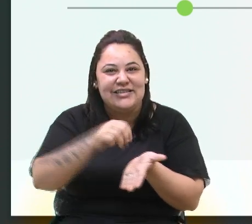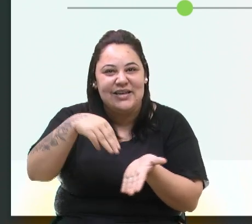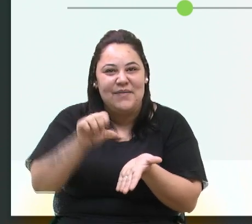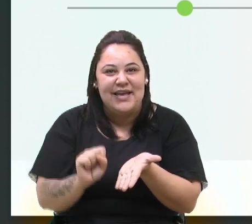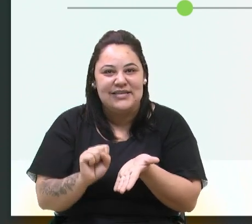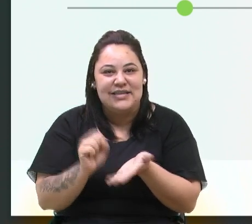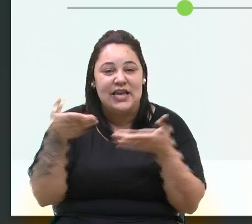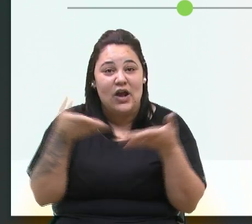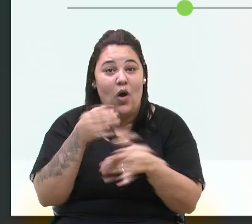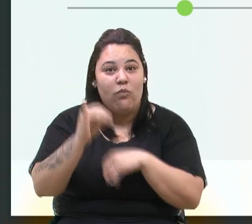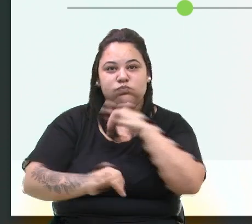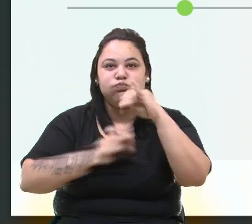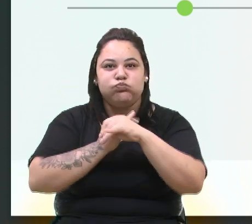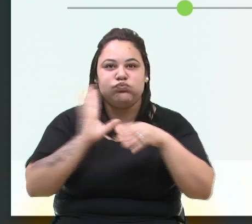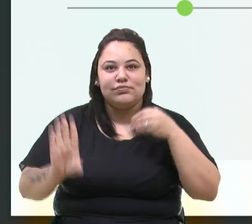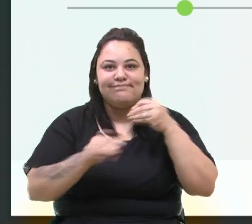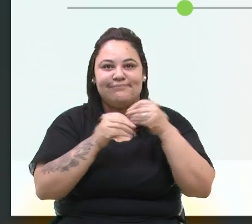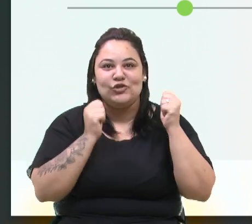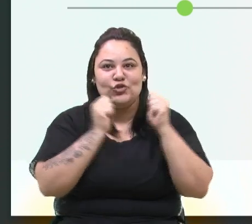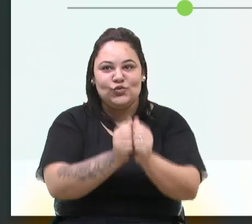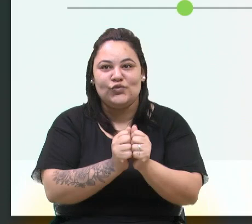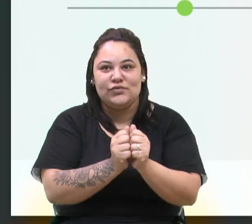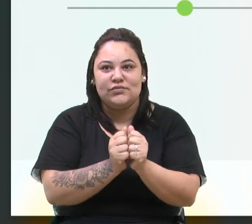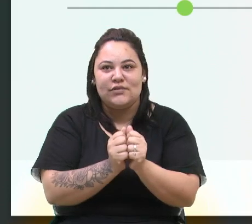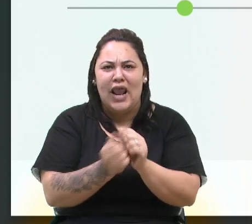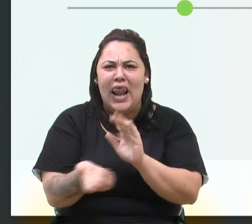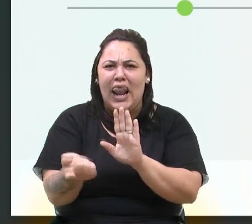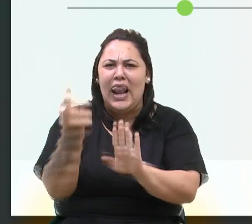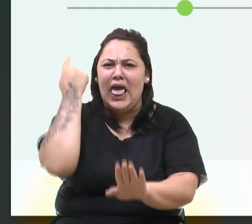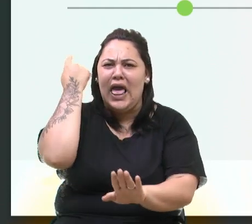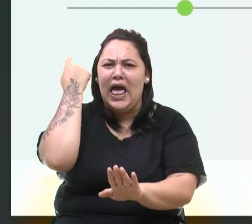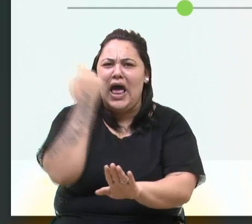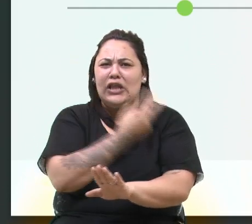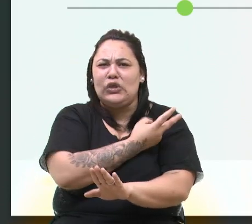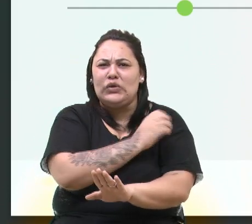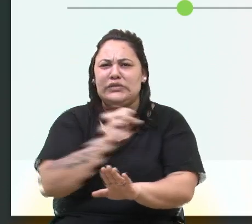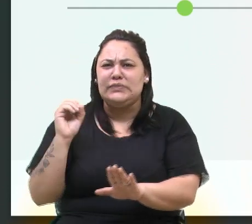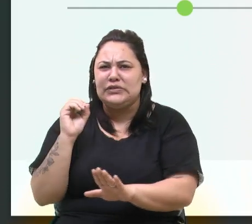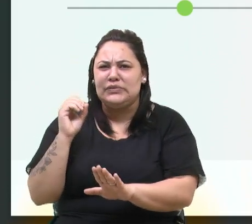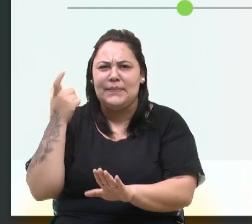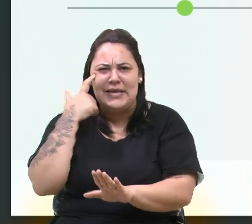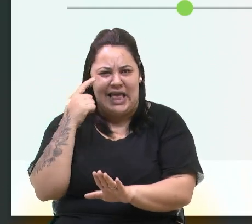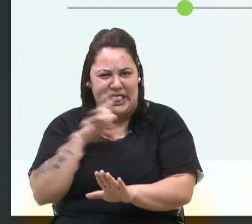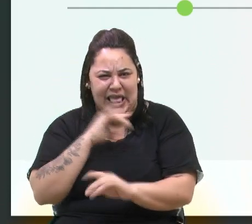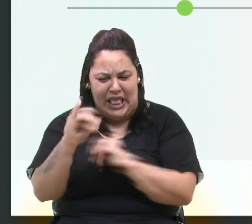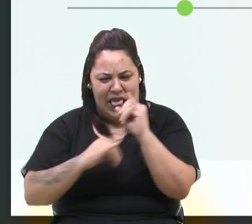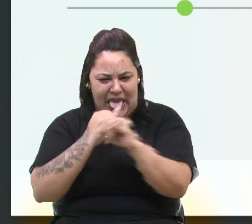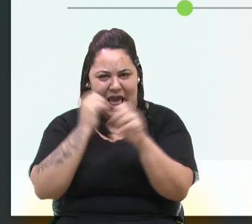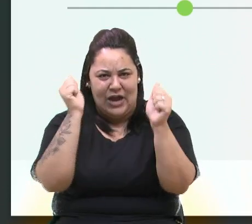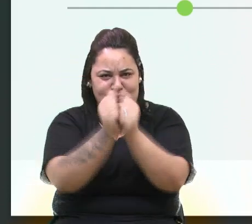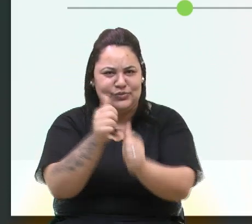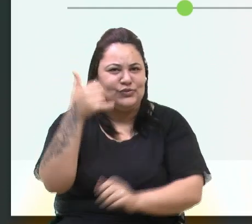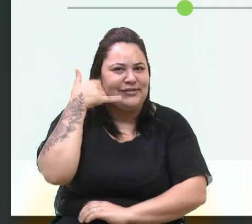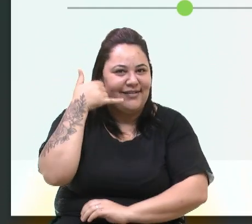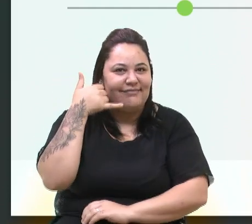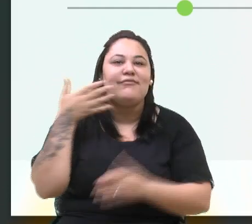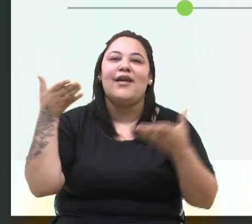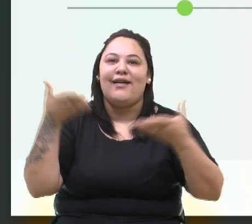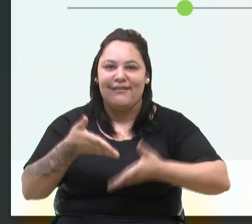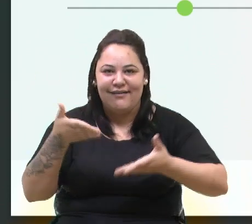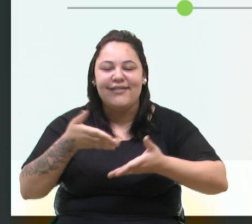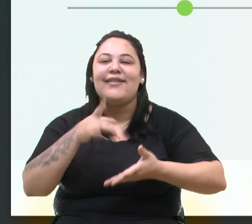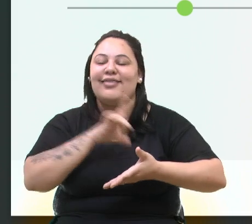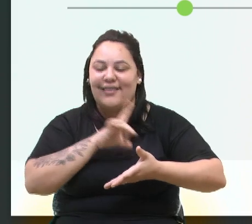agora a internet, que era algo impensado. Lá no início de 2000 tem internet no telefone, e hoje nós estamos aí, né,